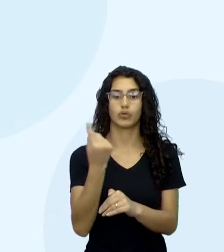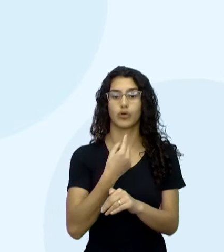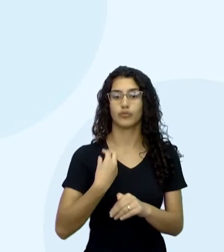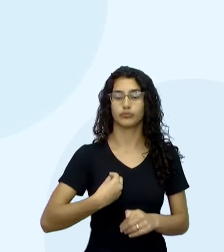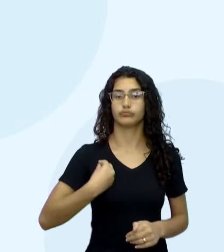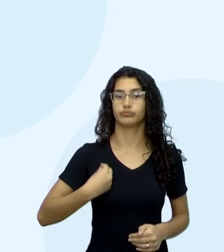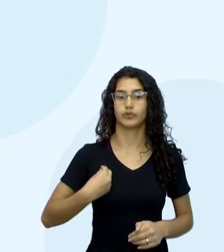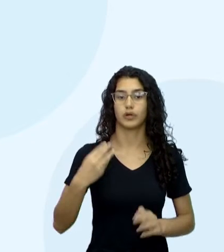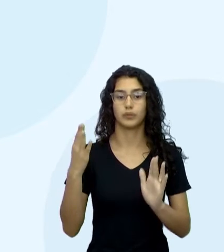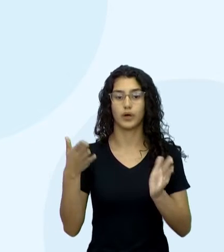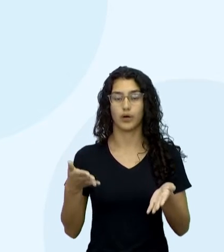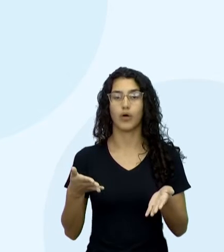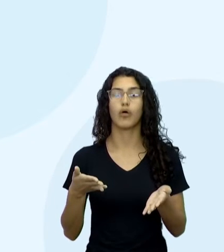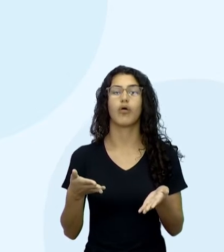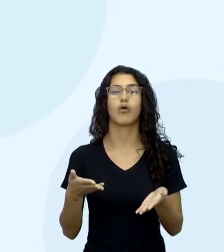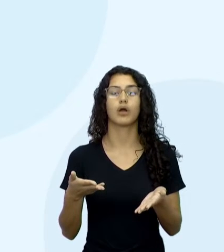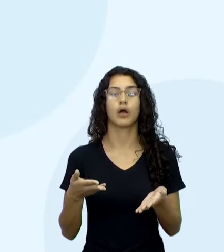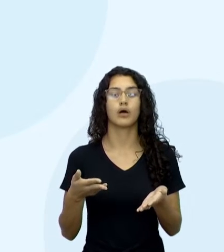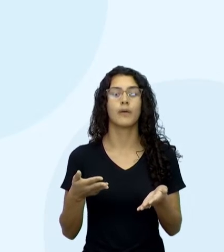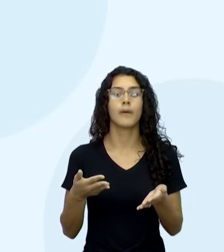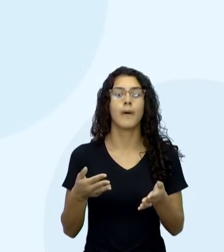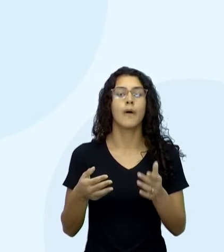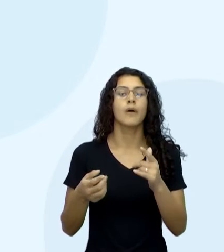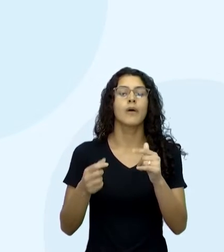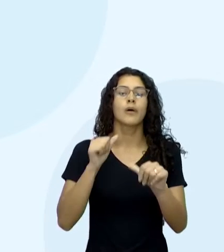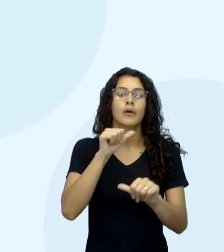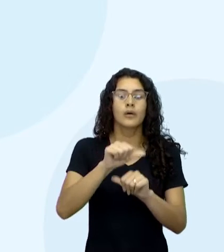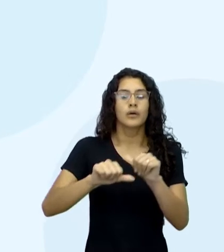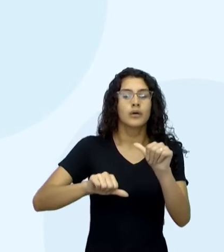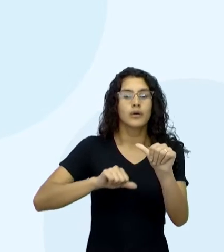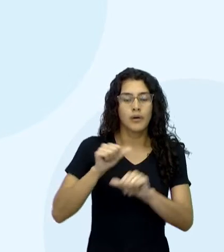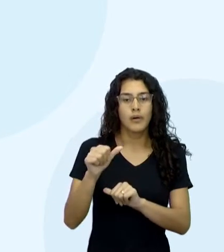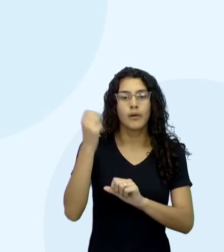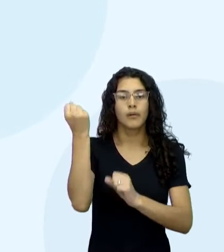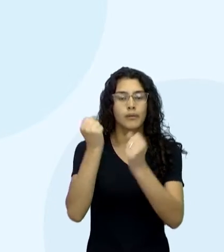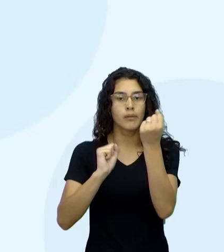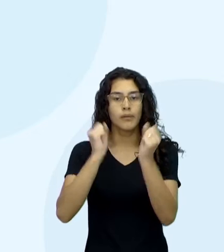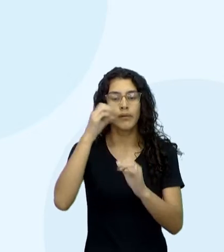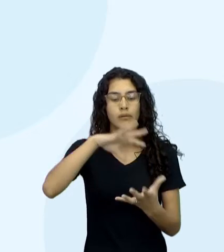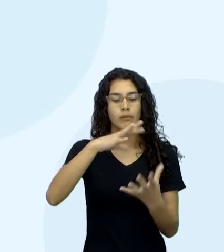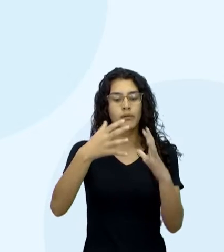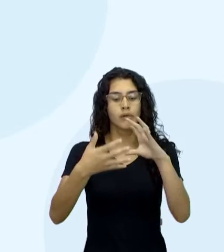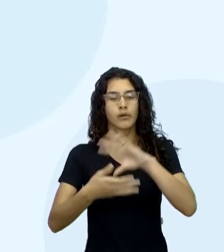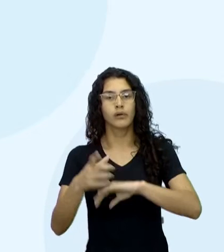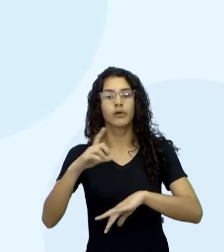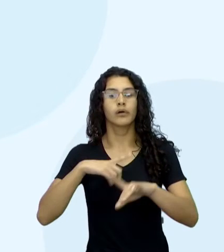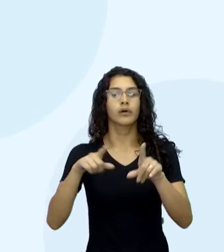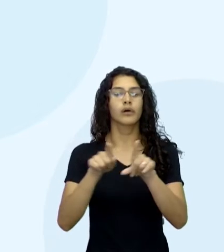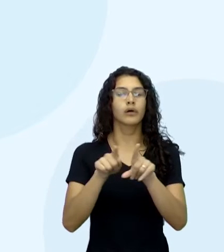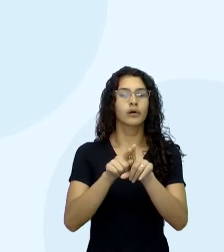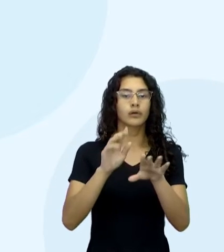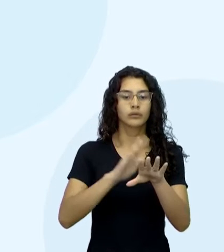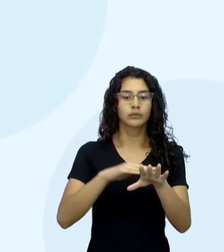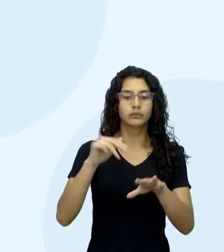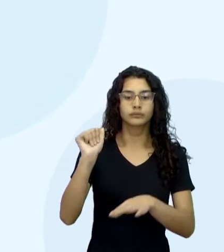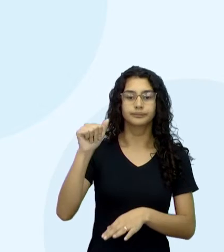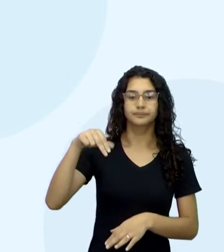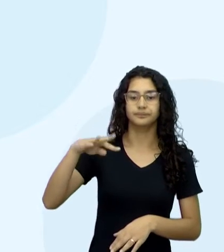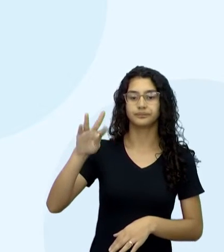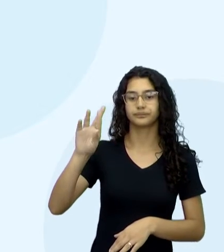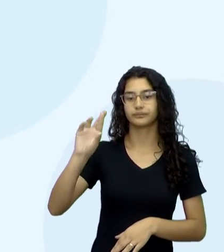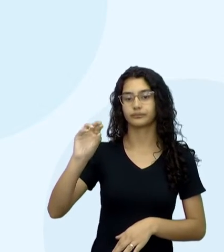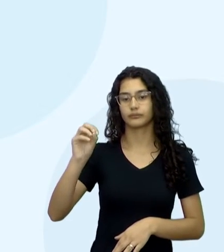vivemos contemporaneamente desde a revolução industrial isso H que se chama de